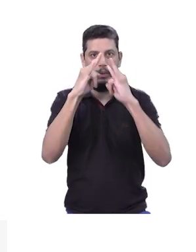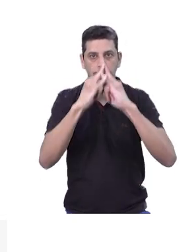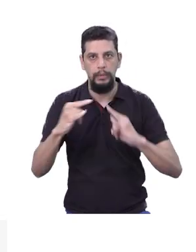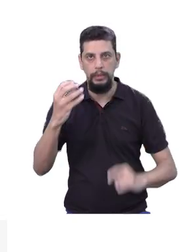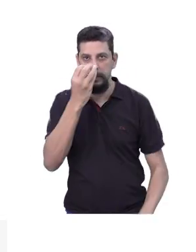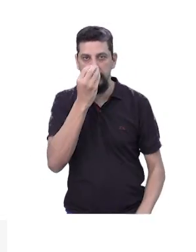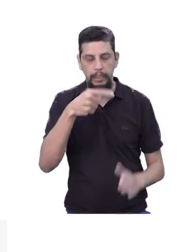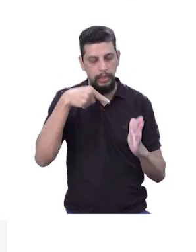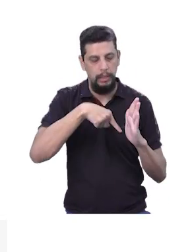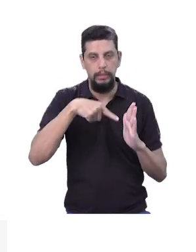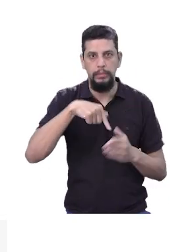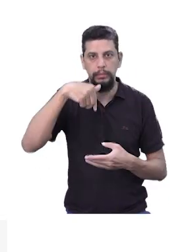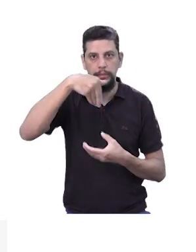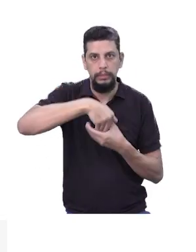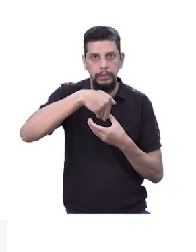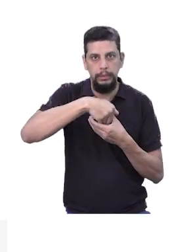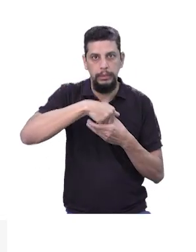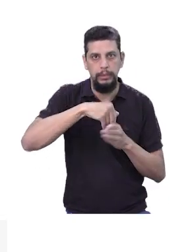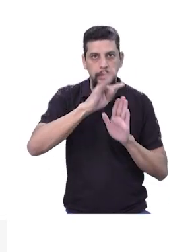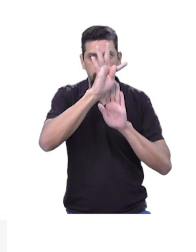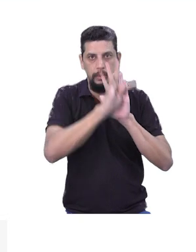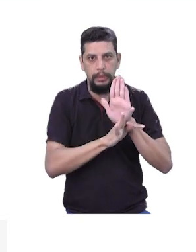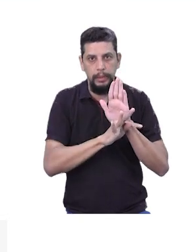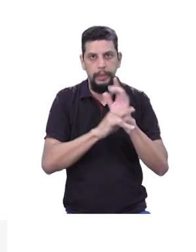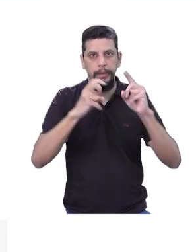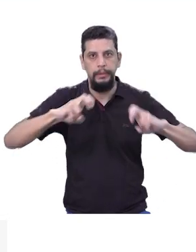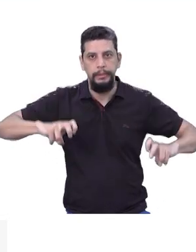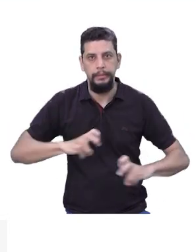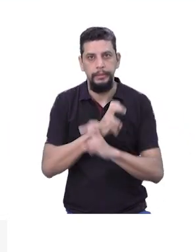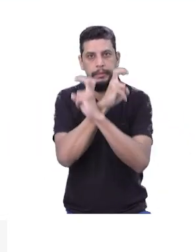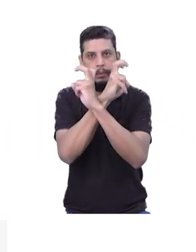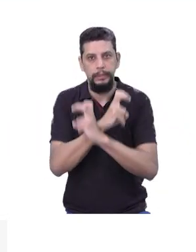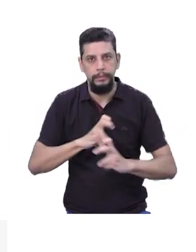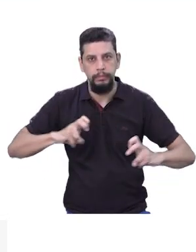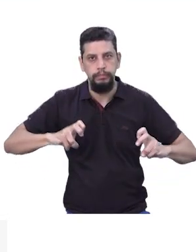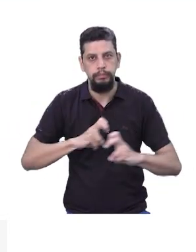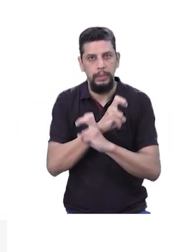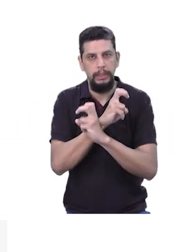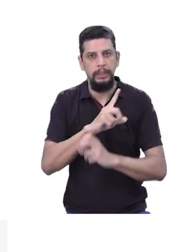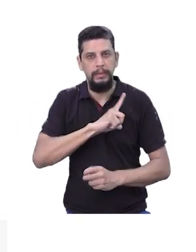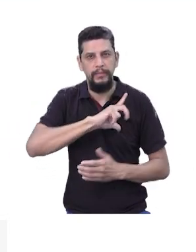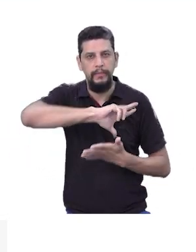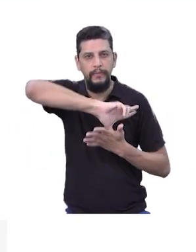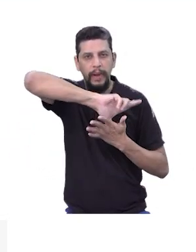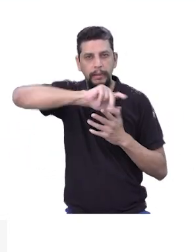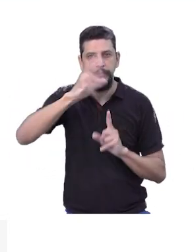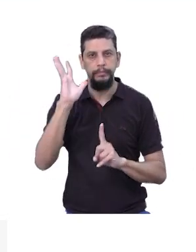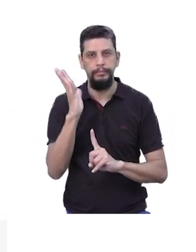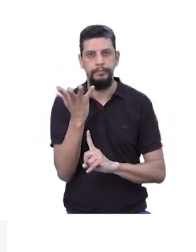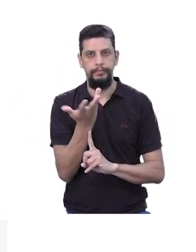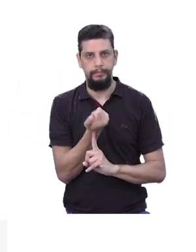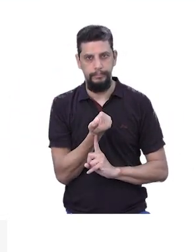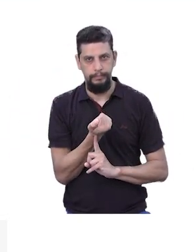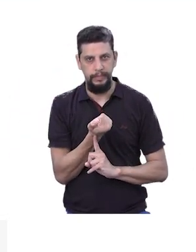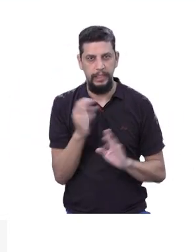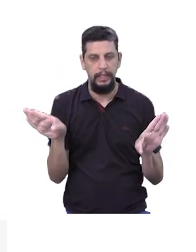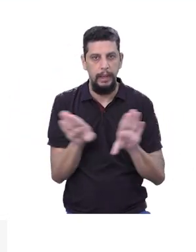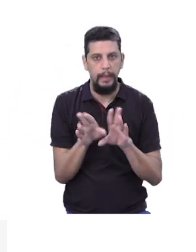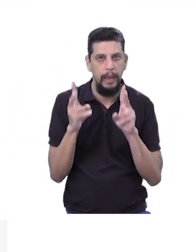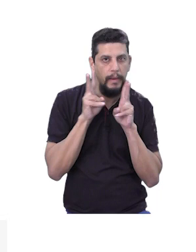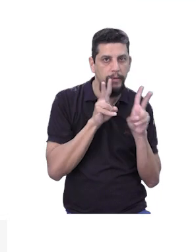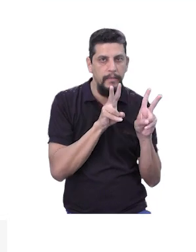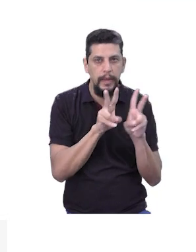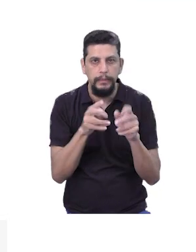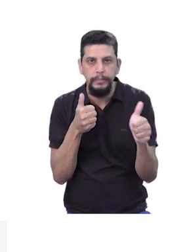estavam escritos lá no texto, né? Uhum. Vimos o malabarista, o trapezista, vimos vários artistas, né? Uhum. E a gente